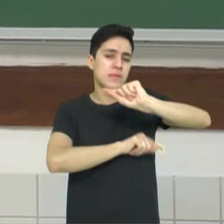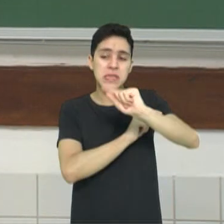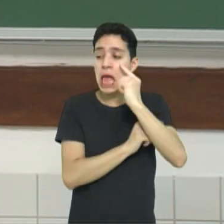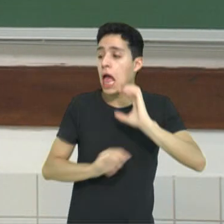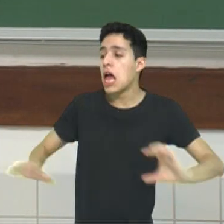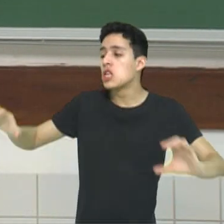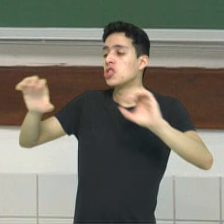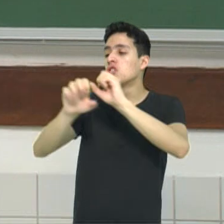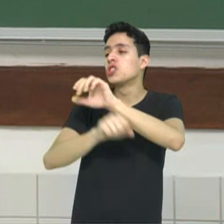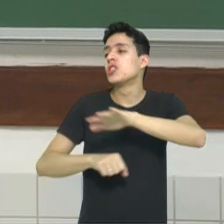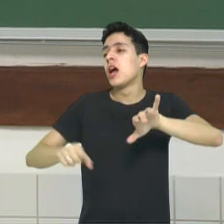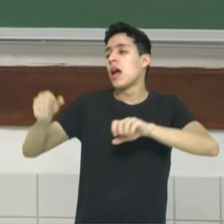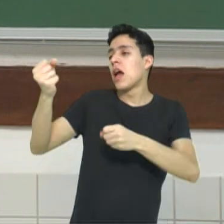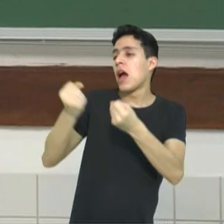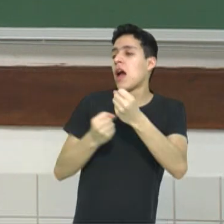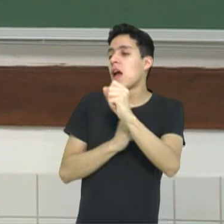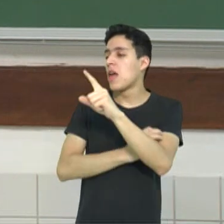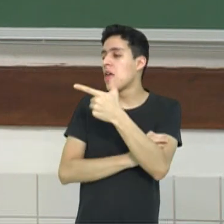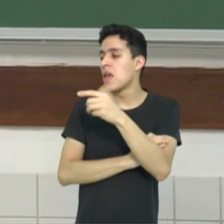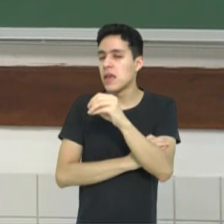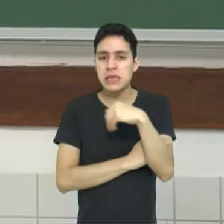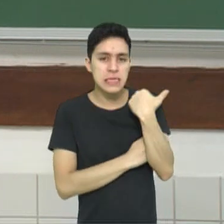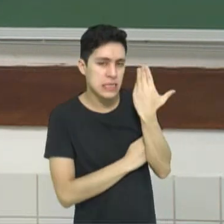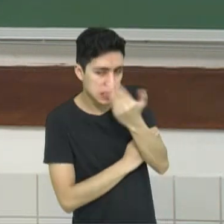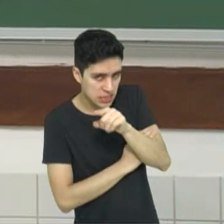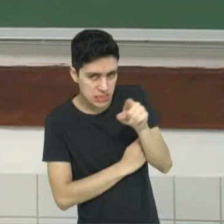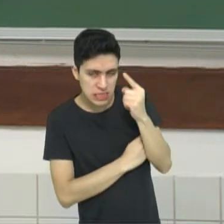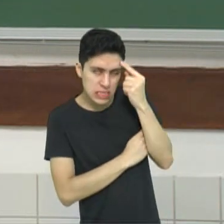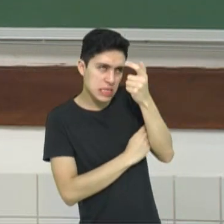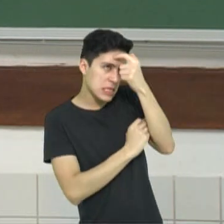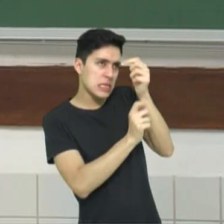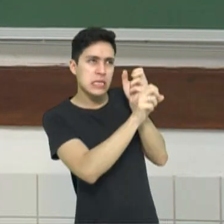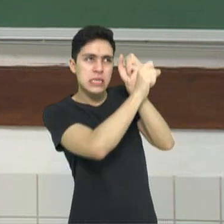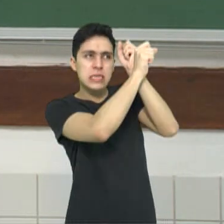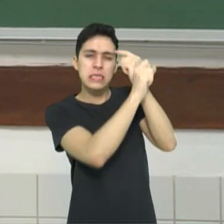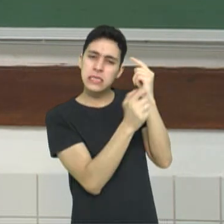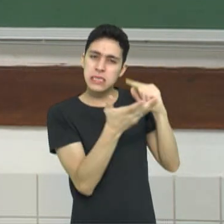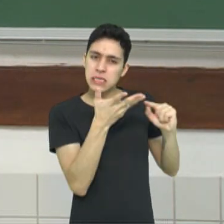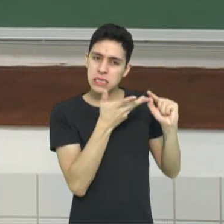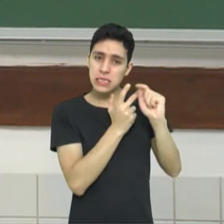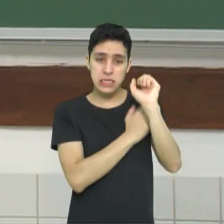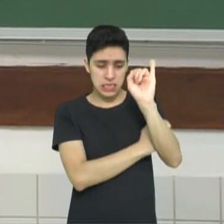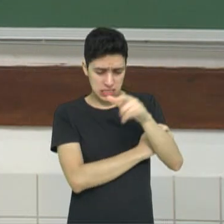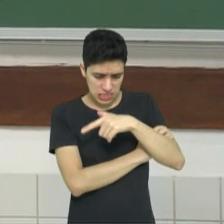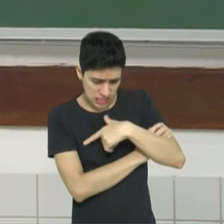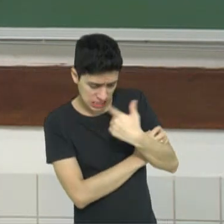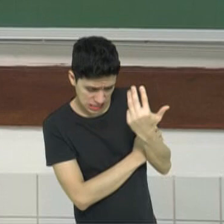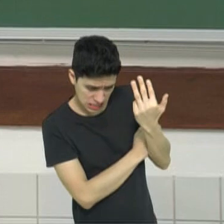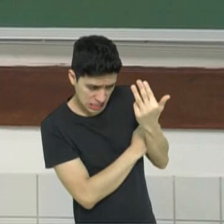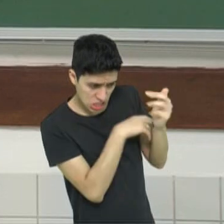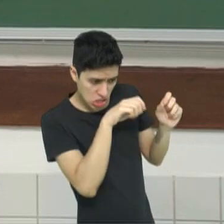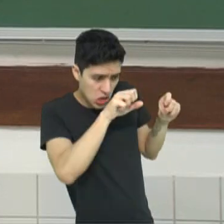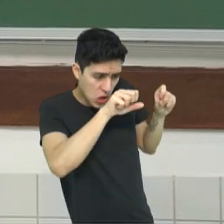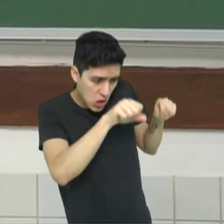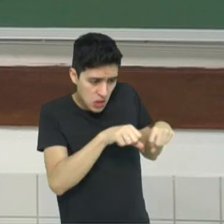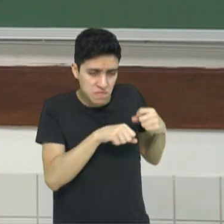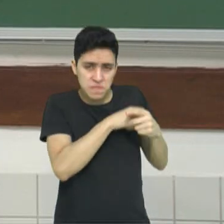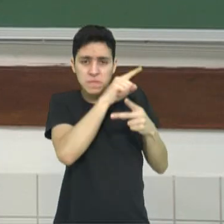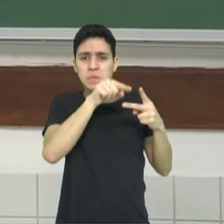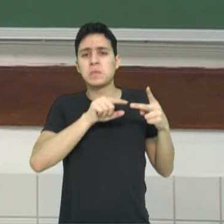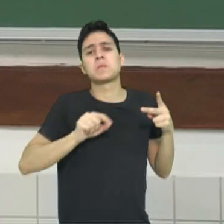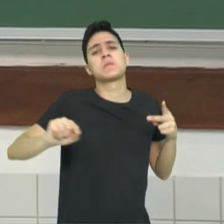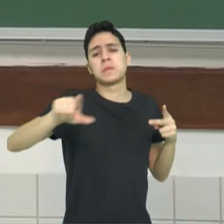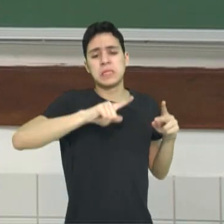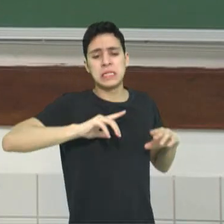era 20. Você pode inclusive fazer essa conta de cabeça. Opa, se eu tenho 13 motos e eu